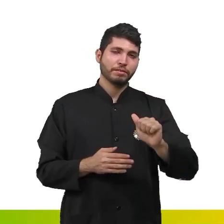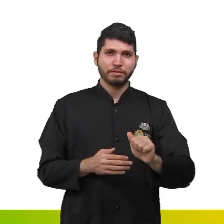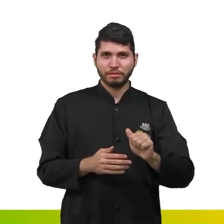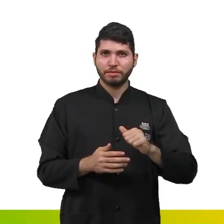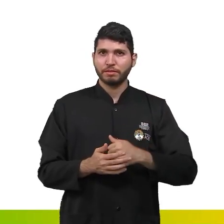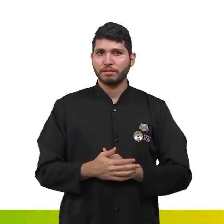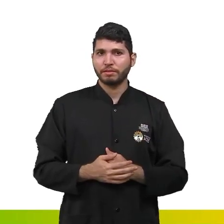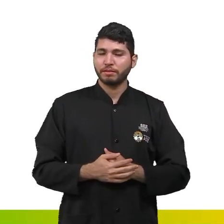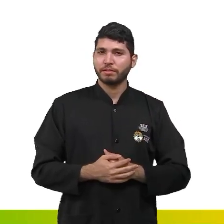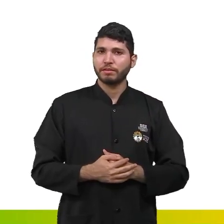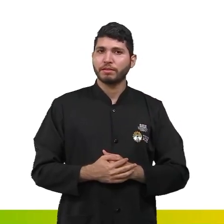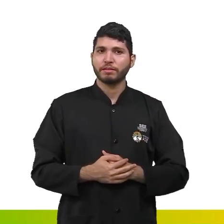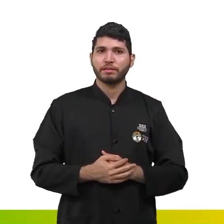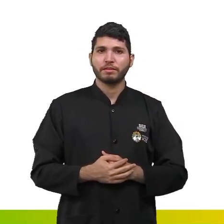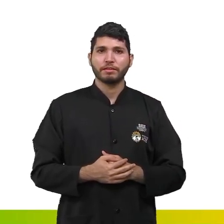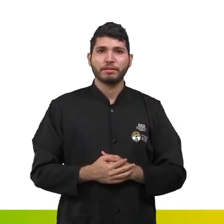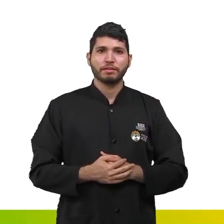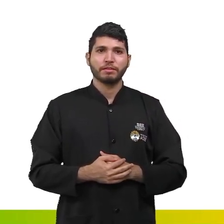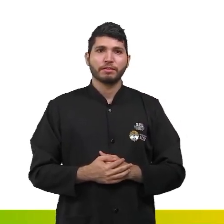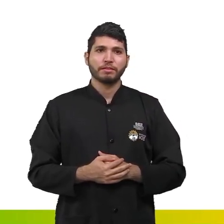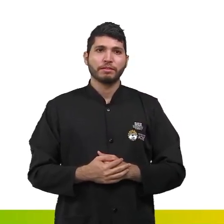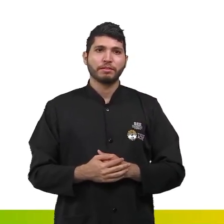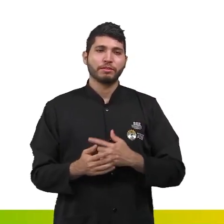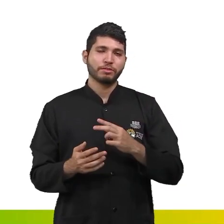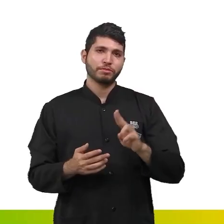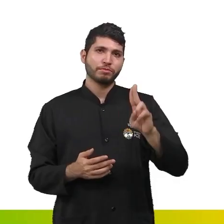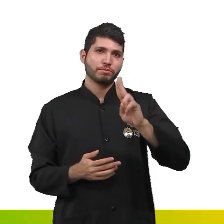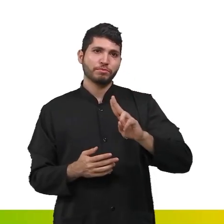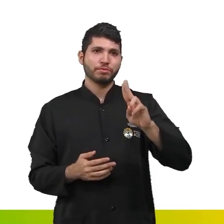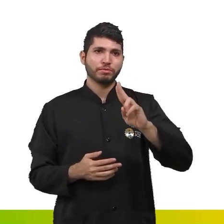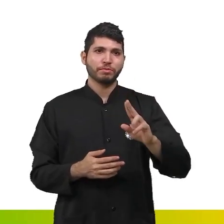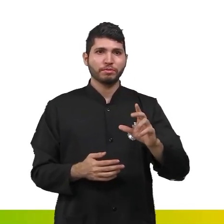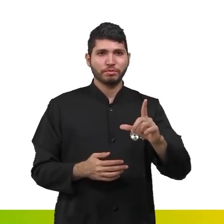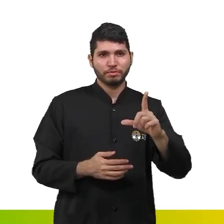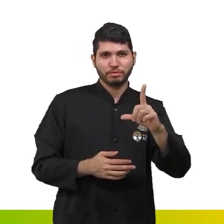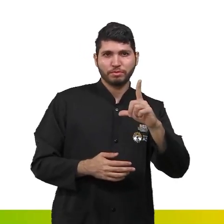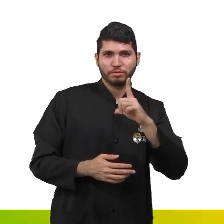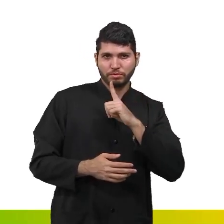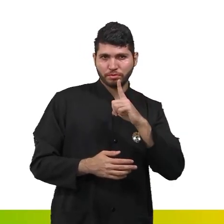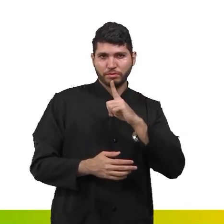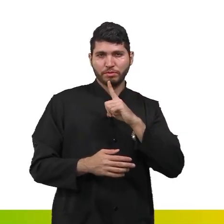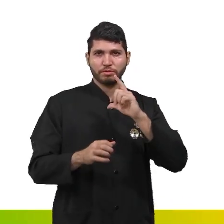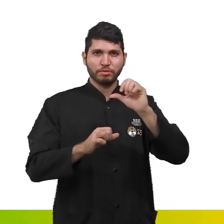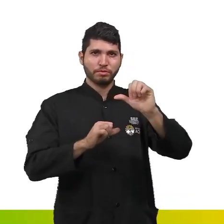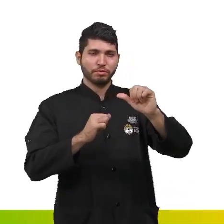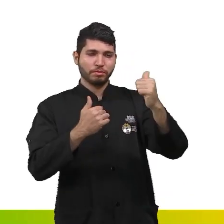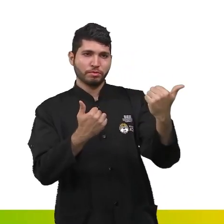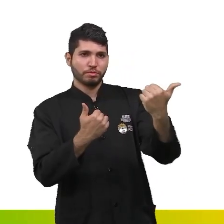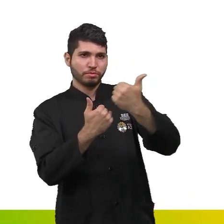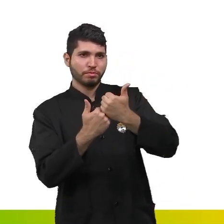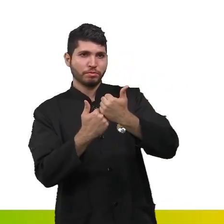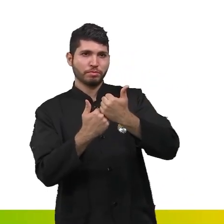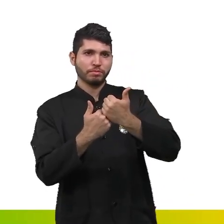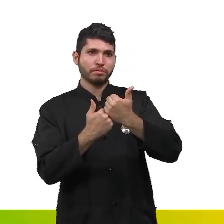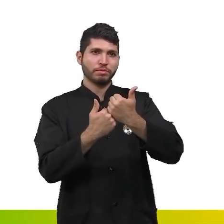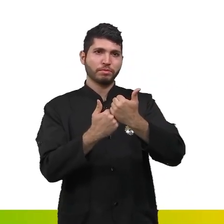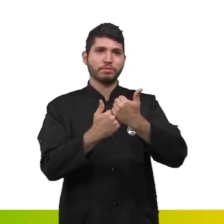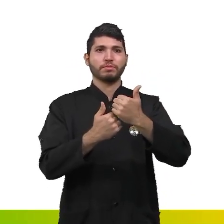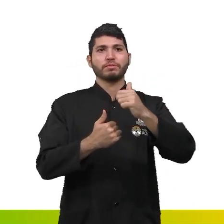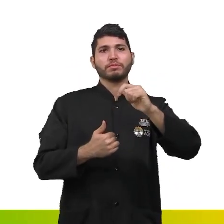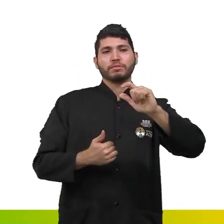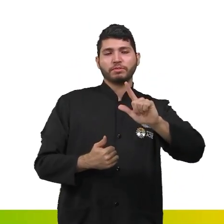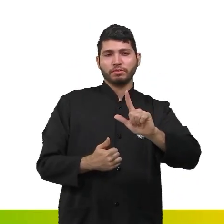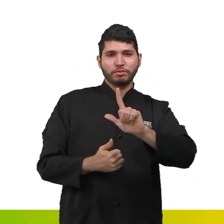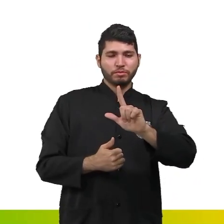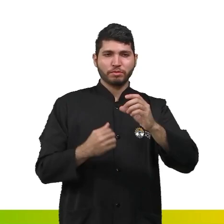No espanhol, a gente não fala o verbo ter, a gente fala o verbo llevar. Então, lleva pelo corto e rizado, ou seja, o pelo curto e